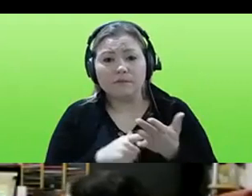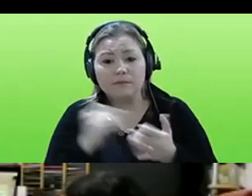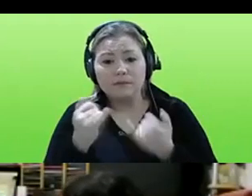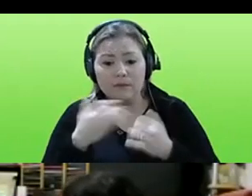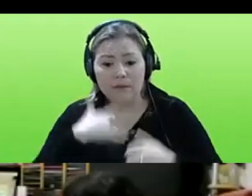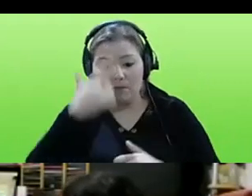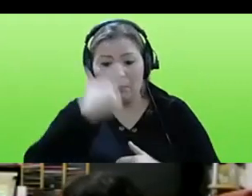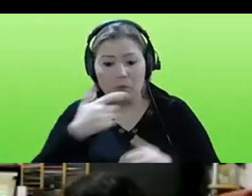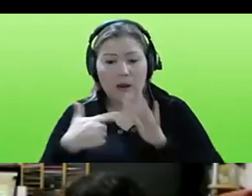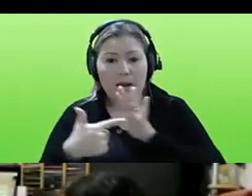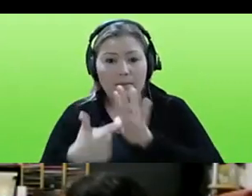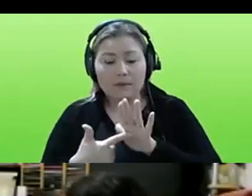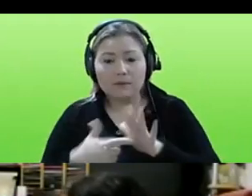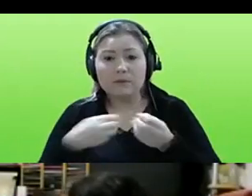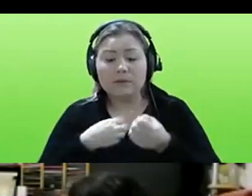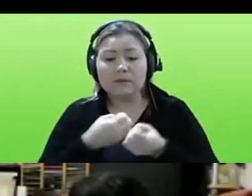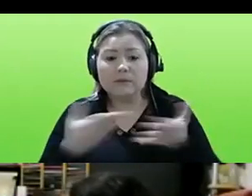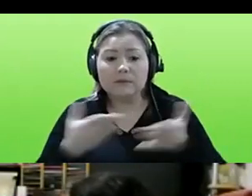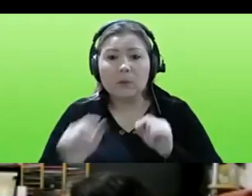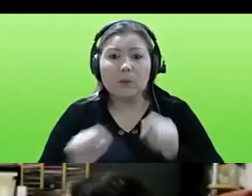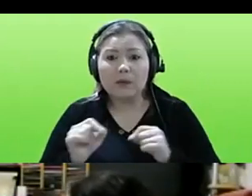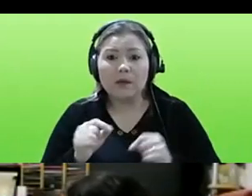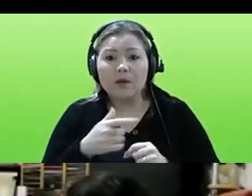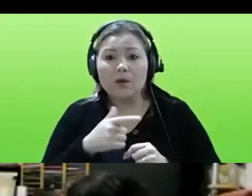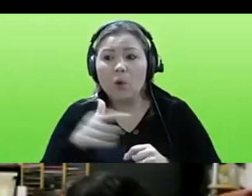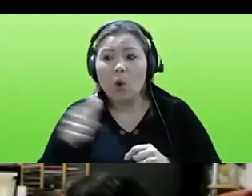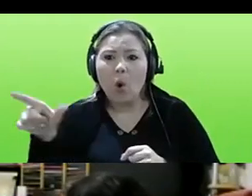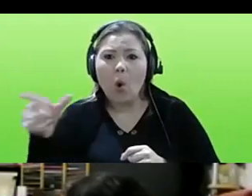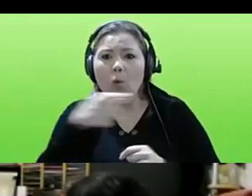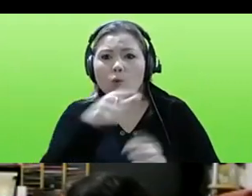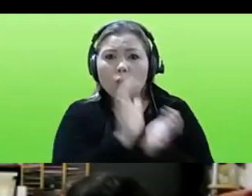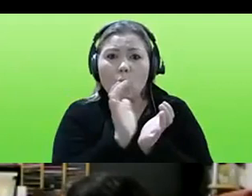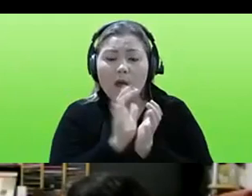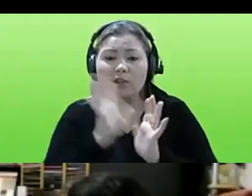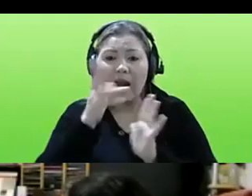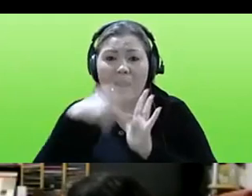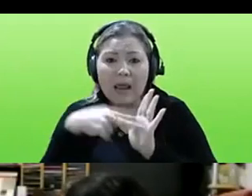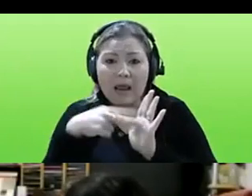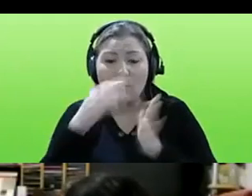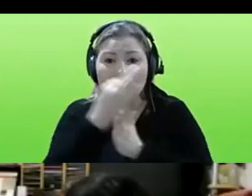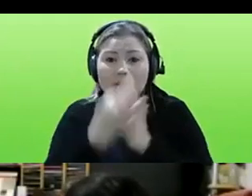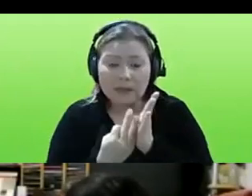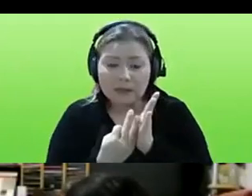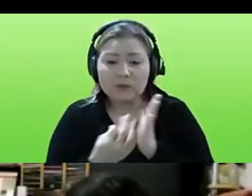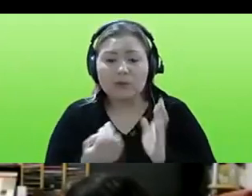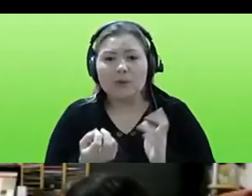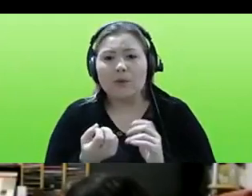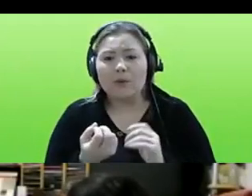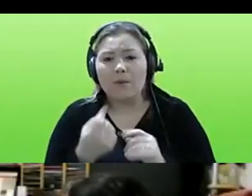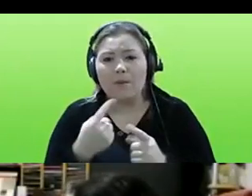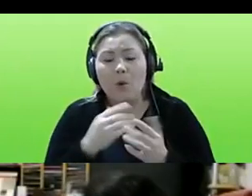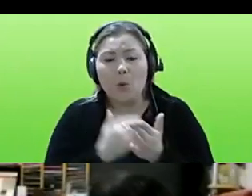está propiciando que outros colegas que já leram o texto, porque o